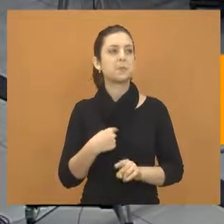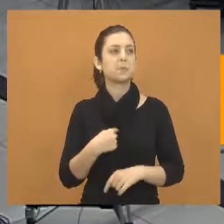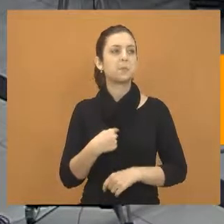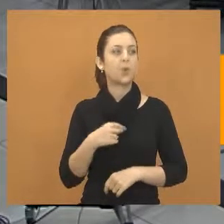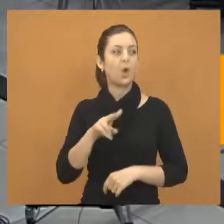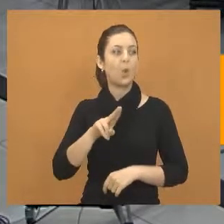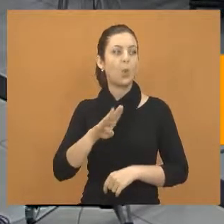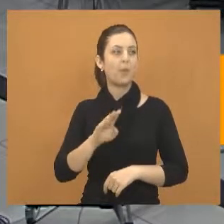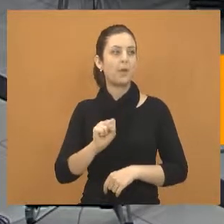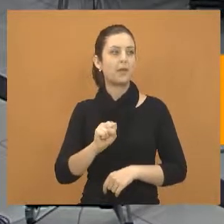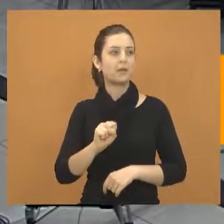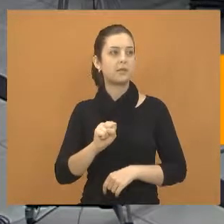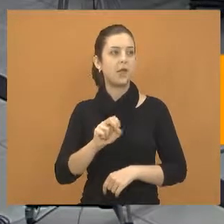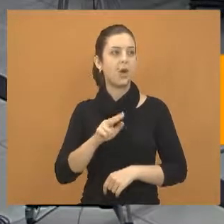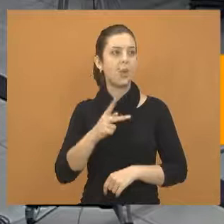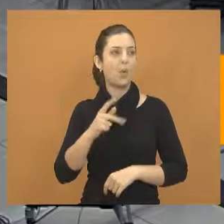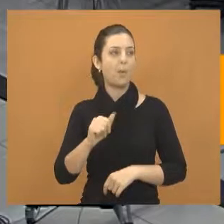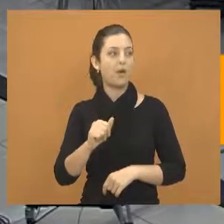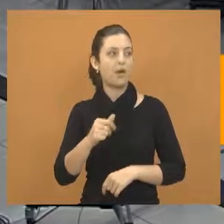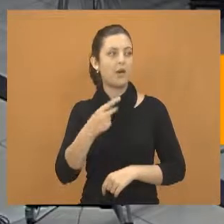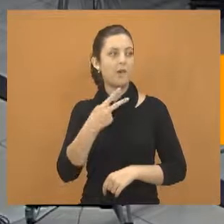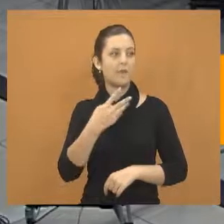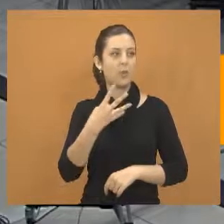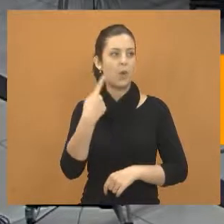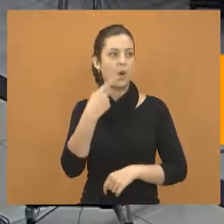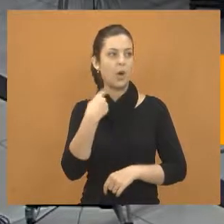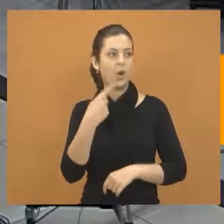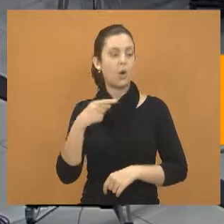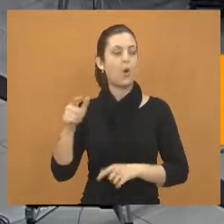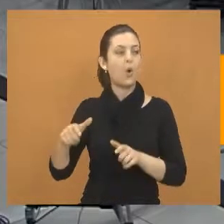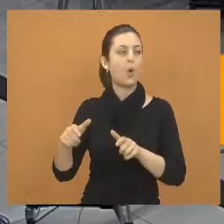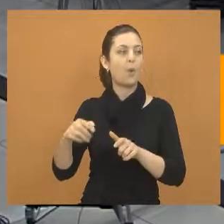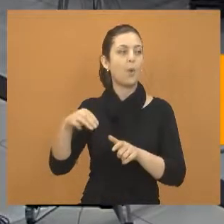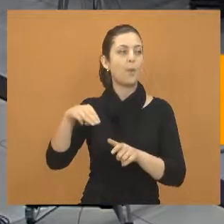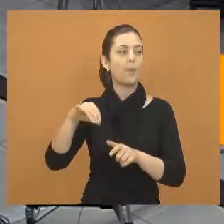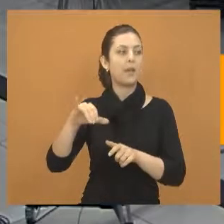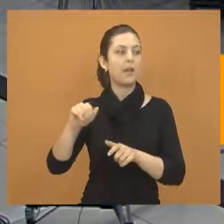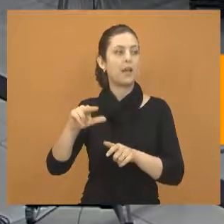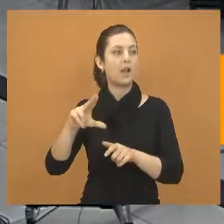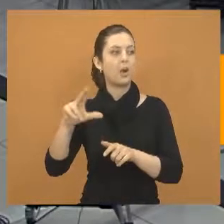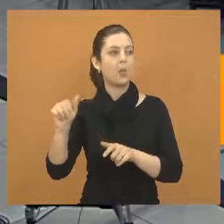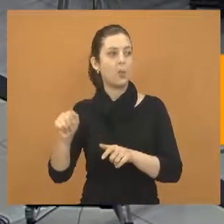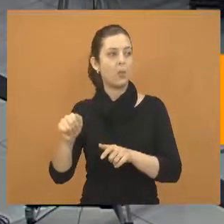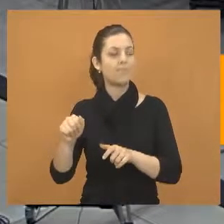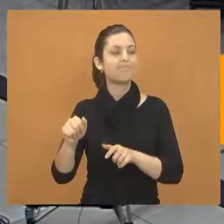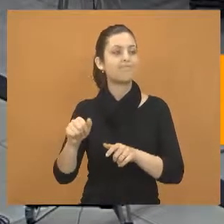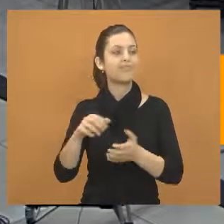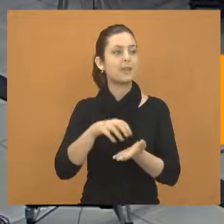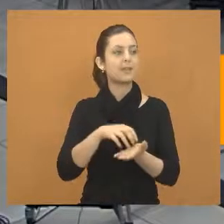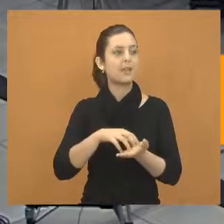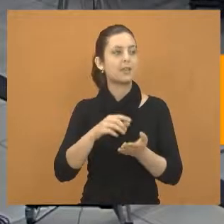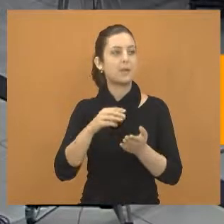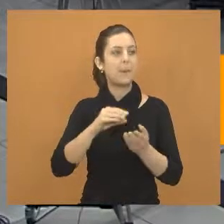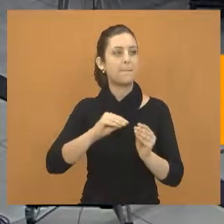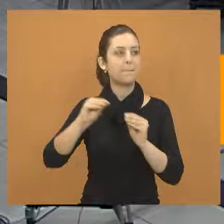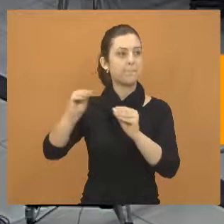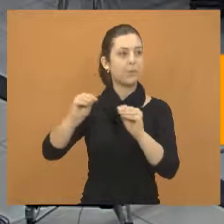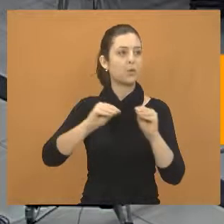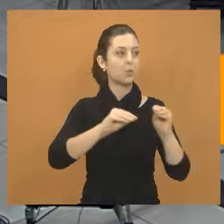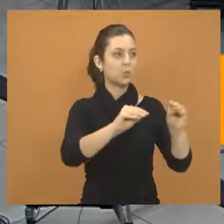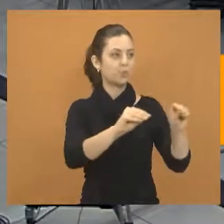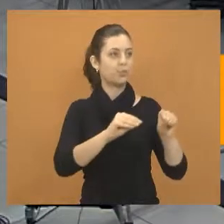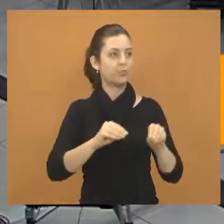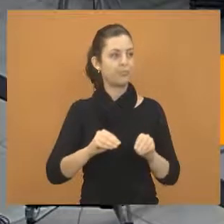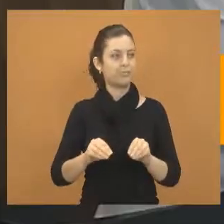a UBS, a UPA 24 horas lá do Meia Lua, ela atende muita gente do centro da cidade que se desloca até lá e de outros